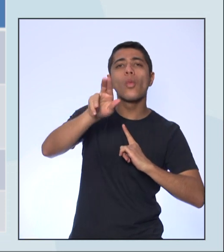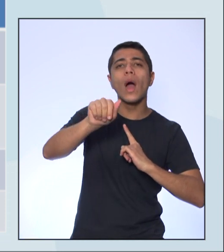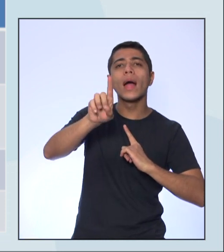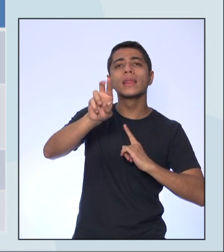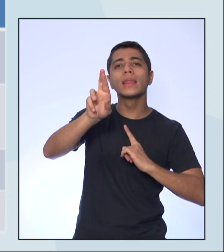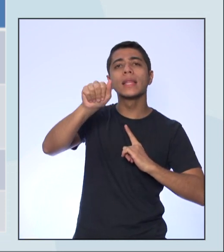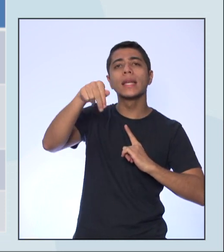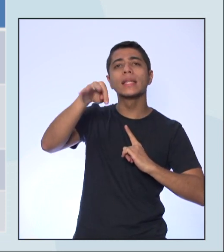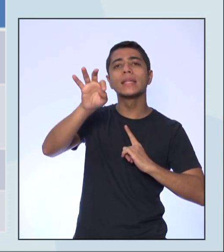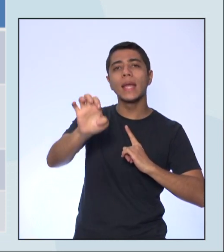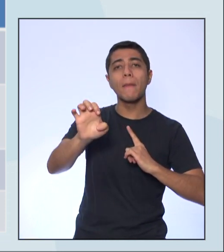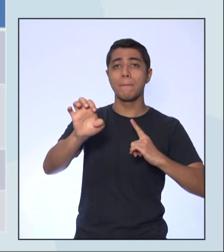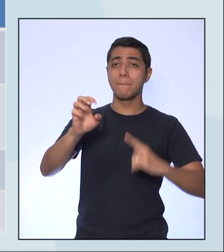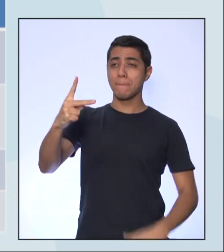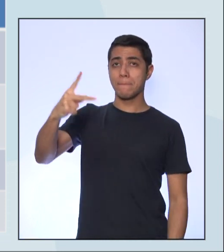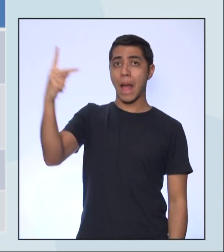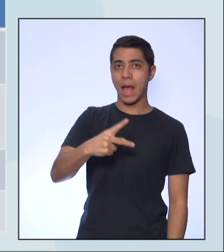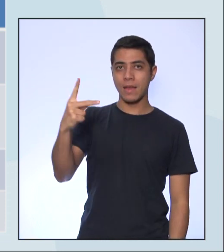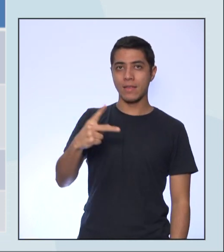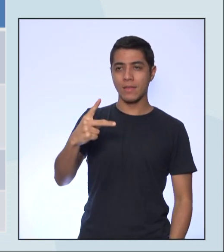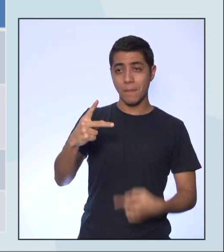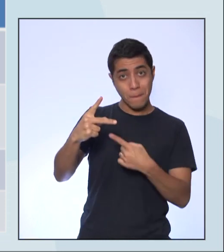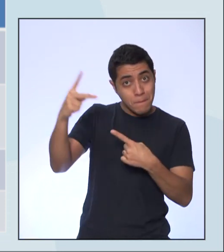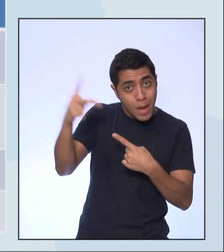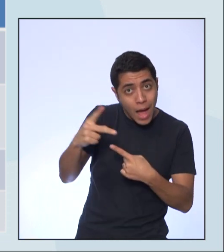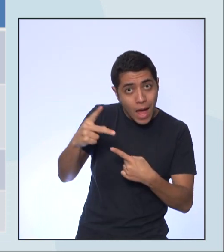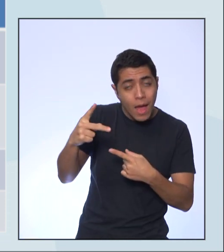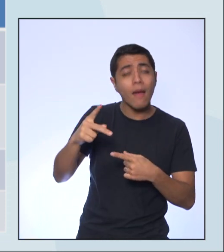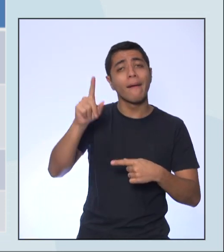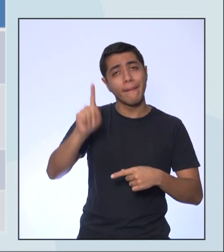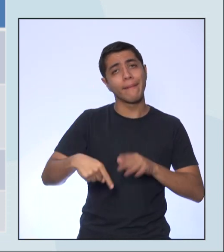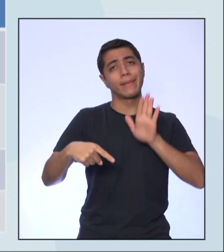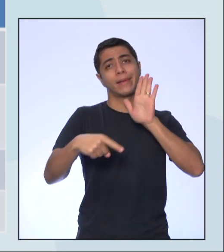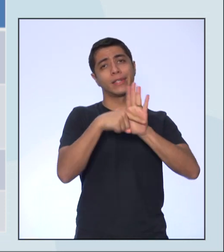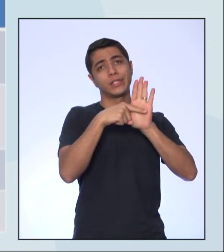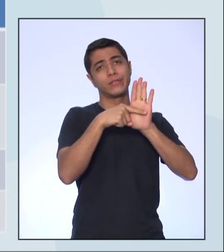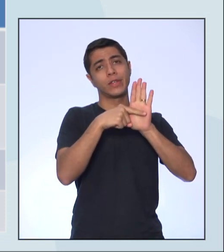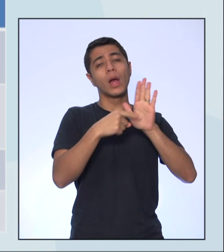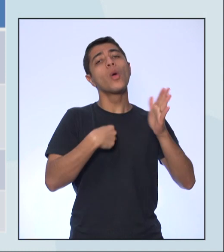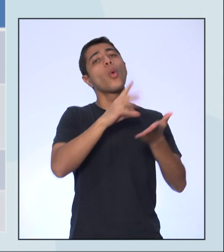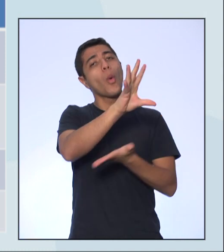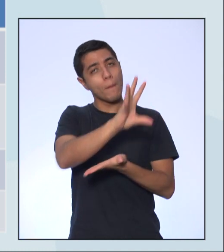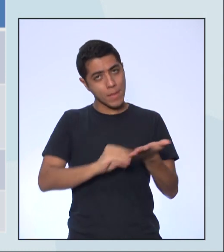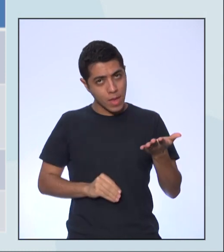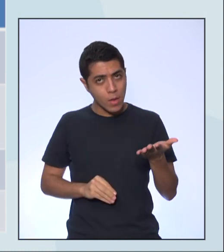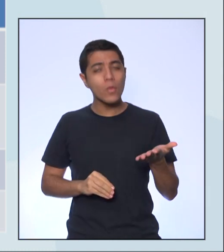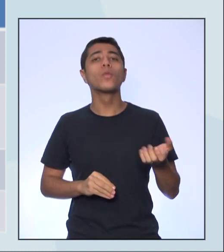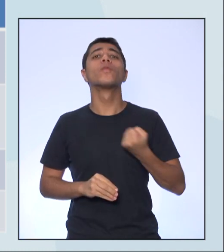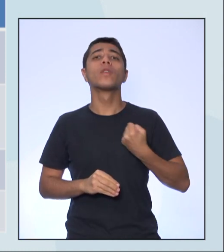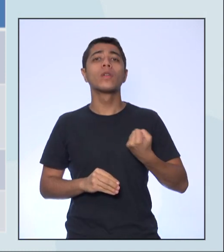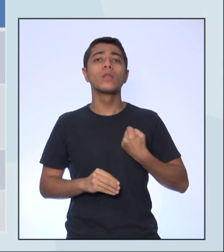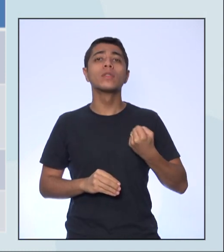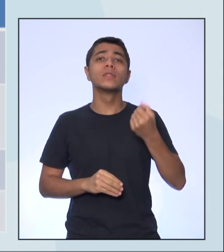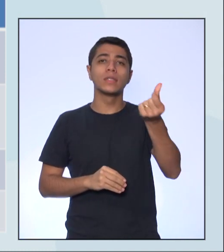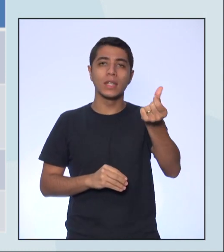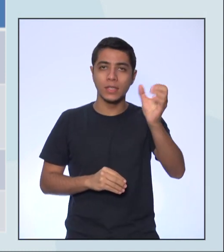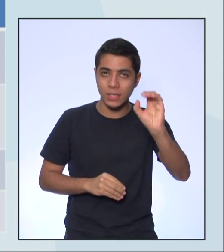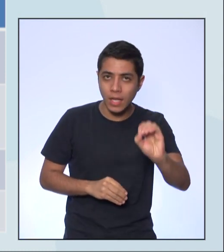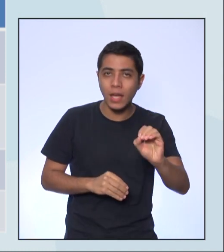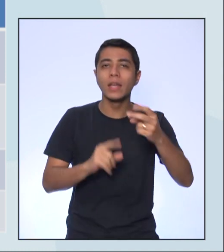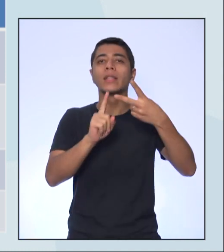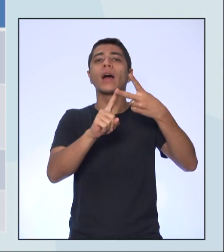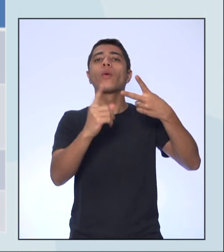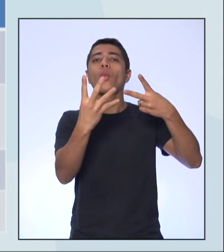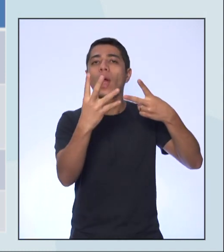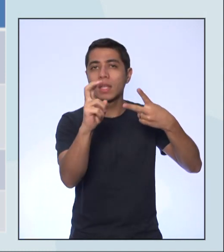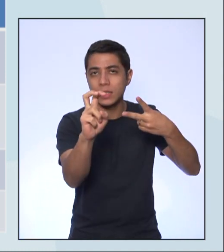então eu copie os mesmos valores de 60 45 e 30 nessa ordem né eu voltei